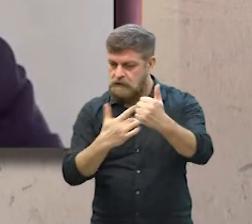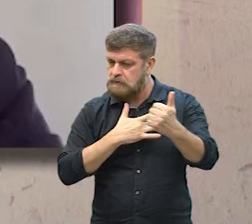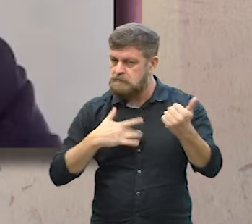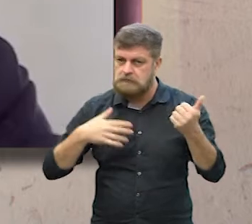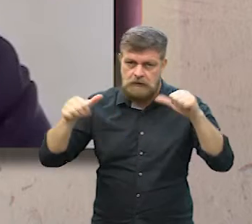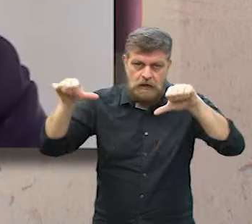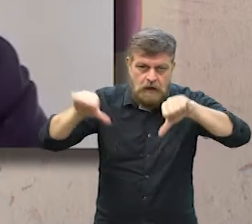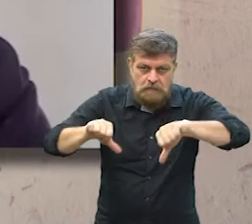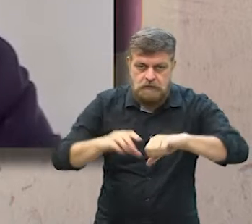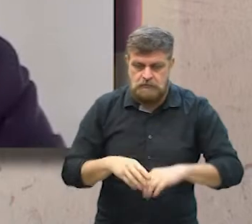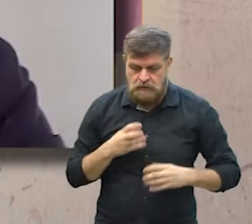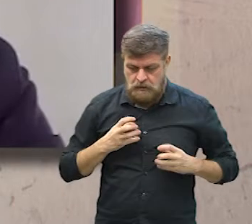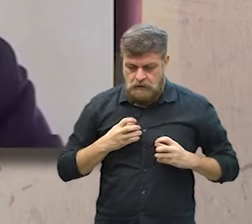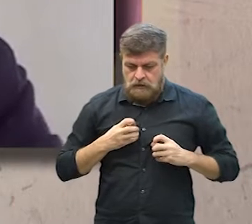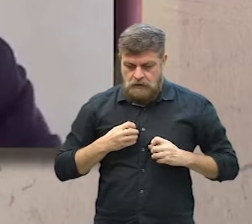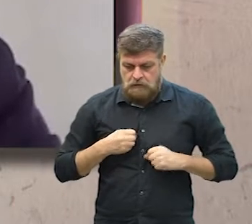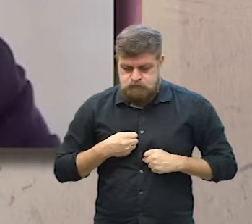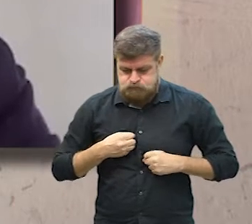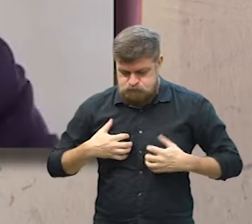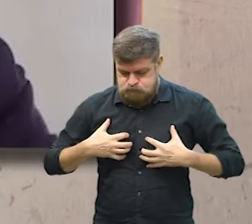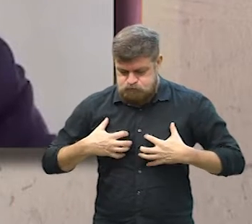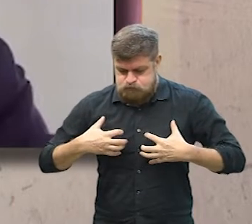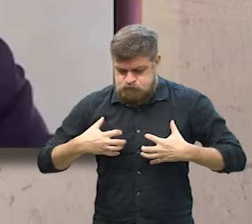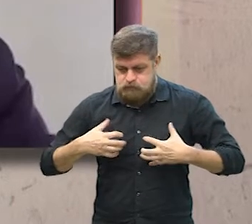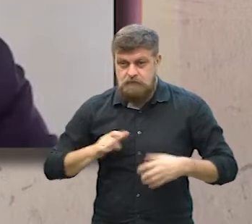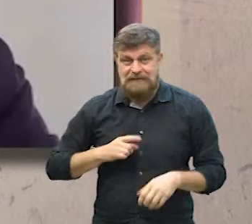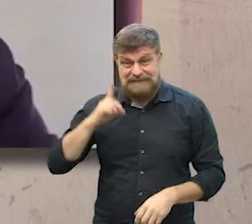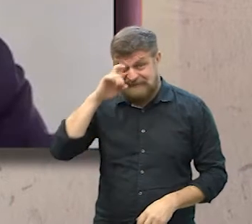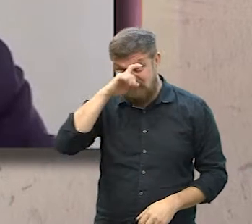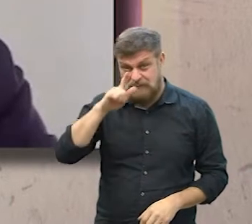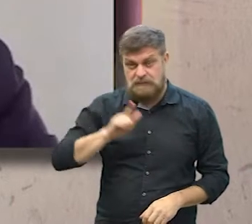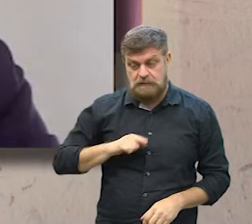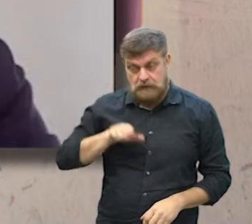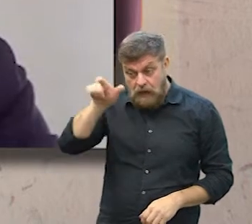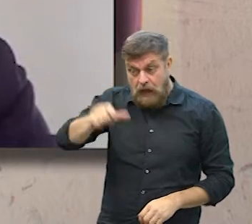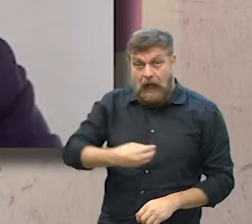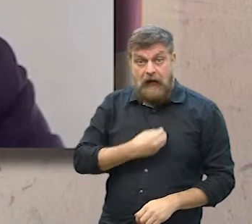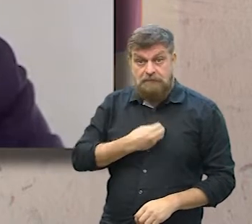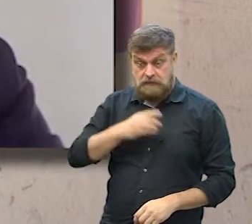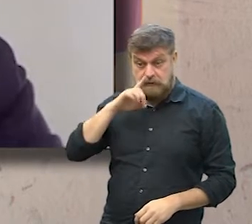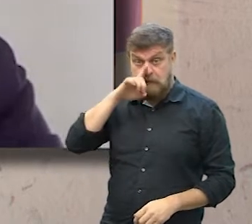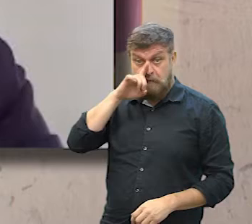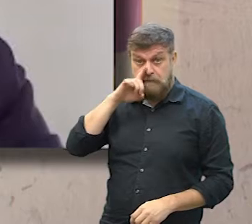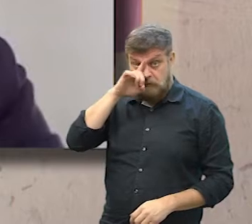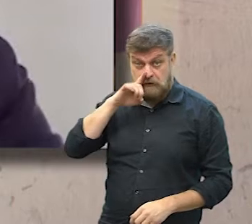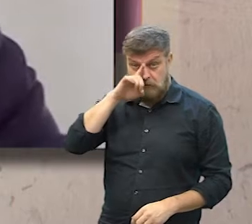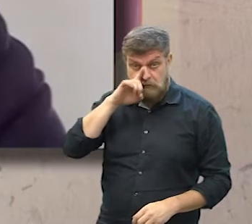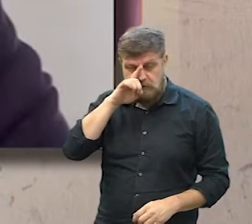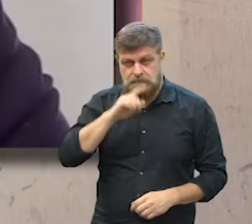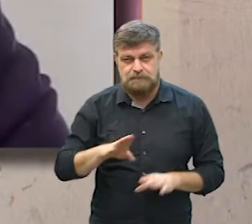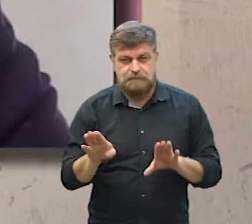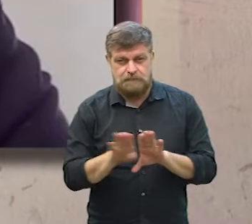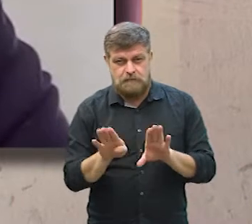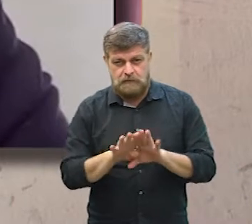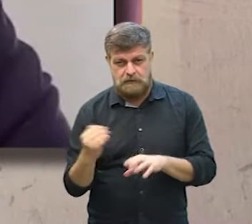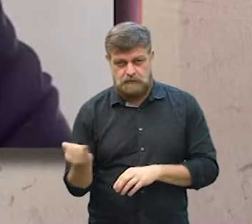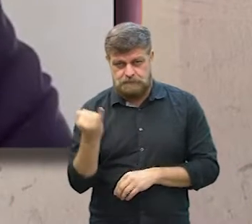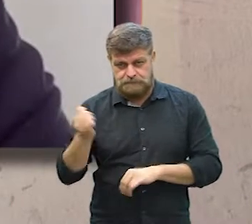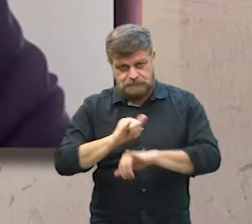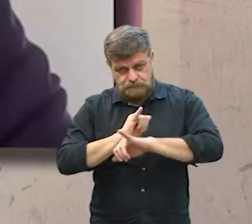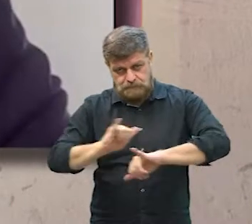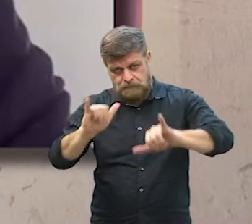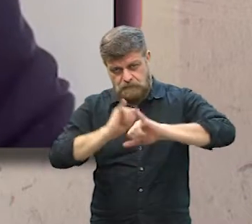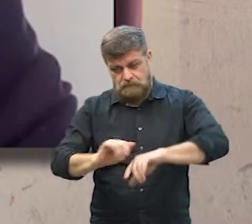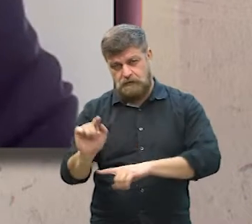mais grave, essa via aérea cada vez mais inflamada e dificultar o tratamento, inclusive pondo em risco a vida do paciente, né? Outro